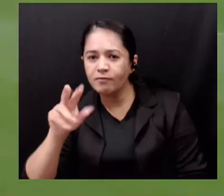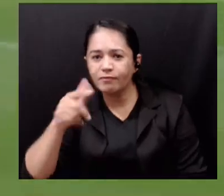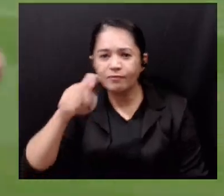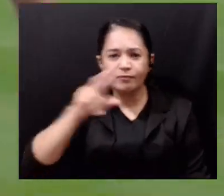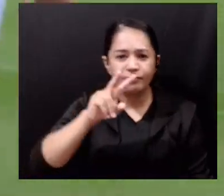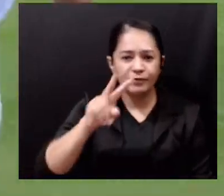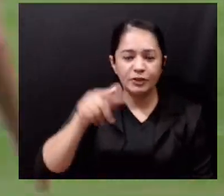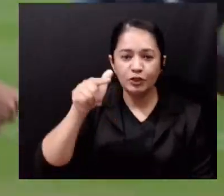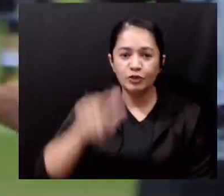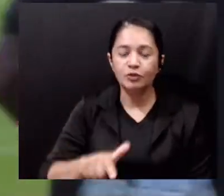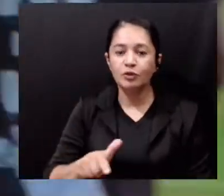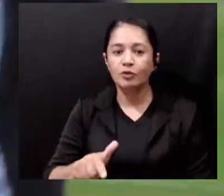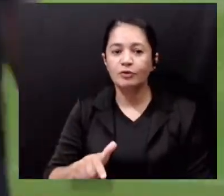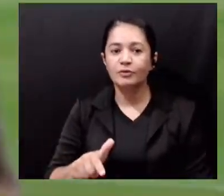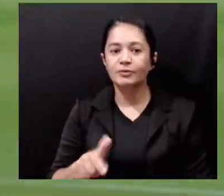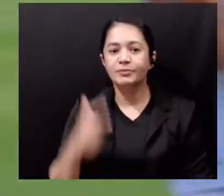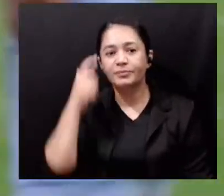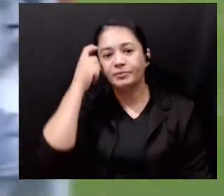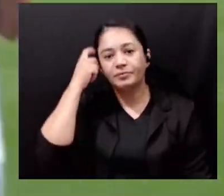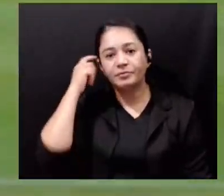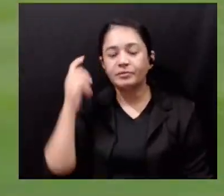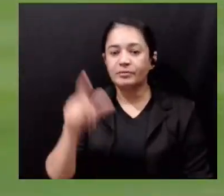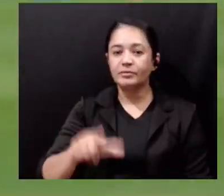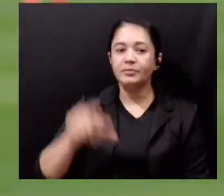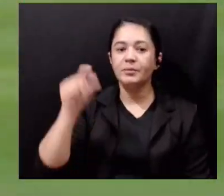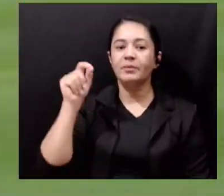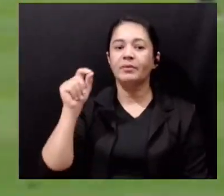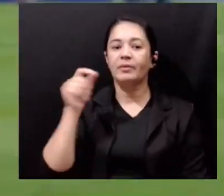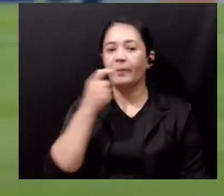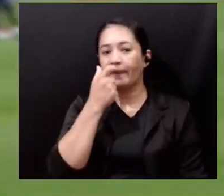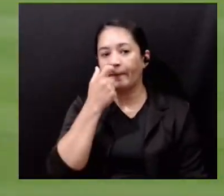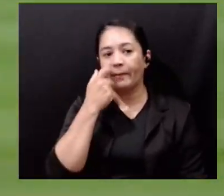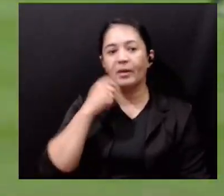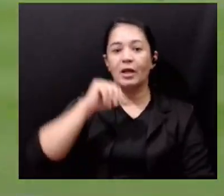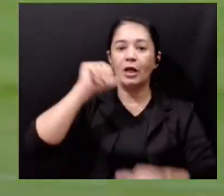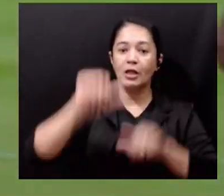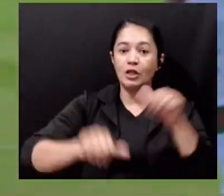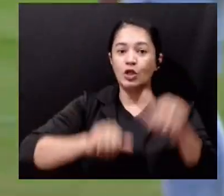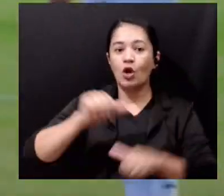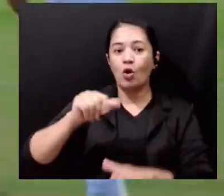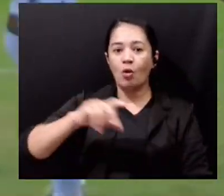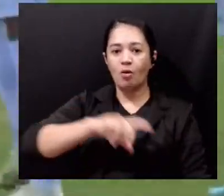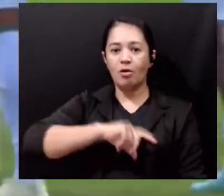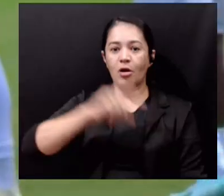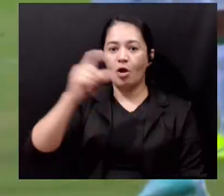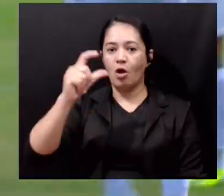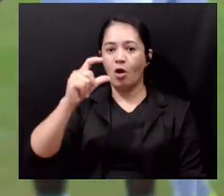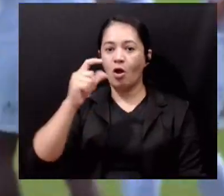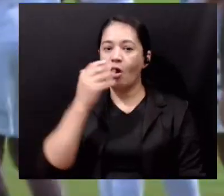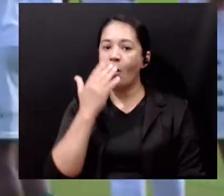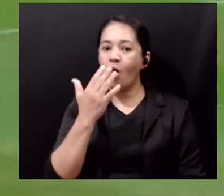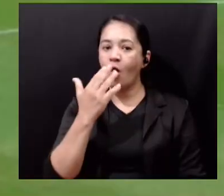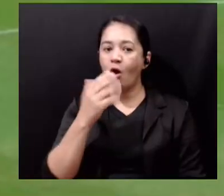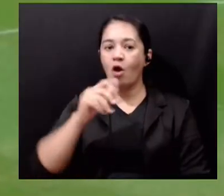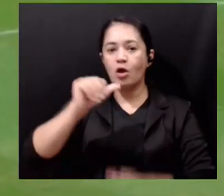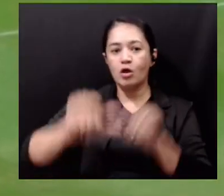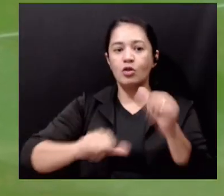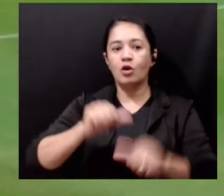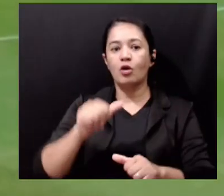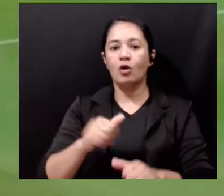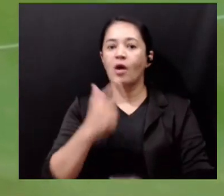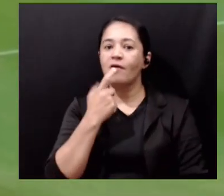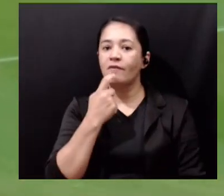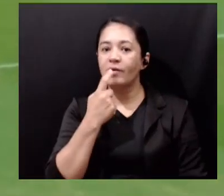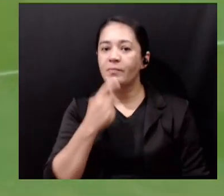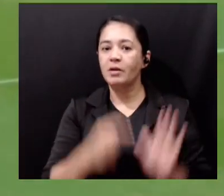revisar, Klaus manteve a decisão e ainda trocou a cor do cartão, mostrando o vermelho direto para o defensor bugrino. Na